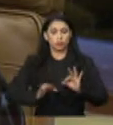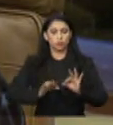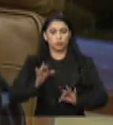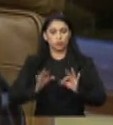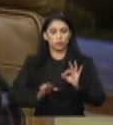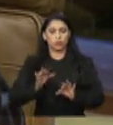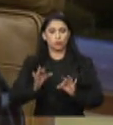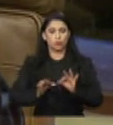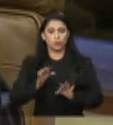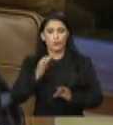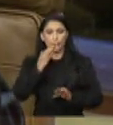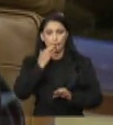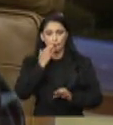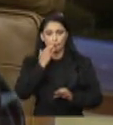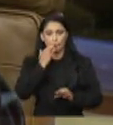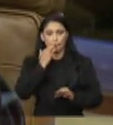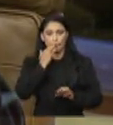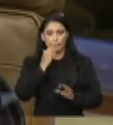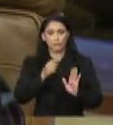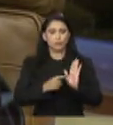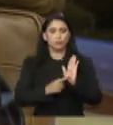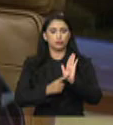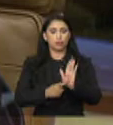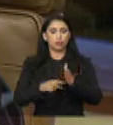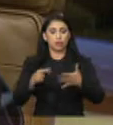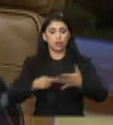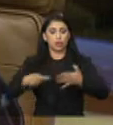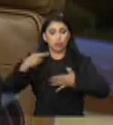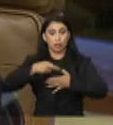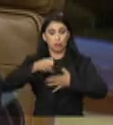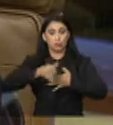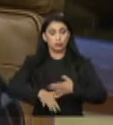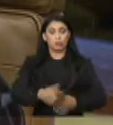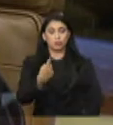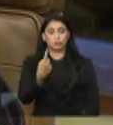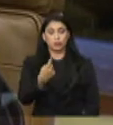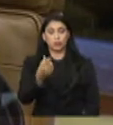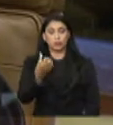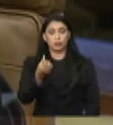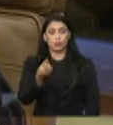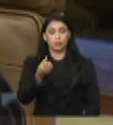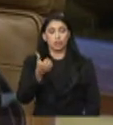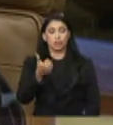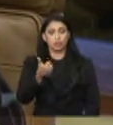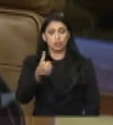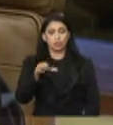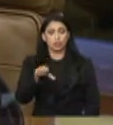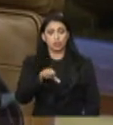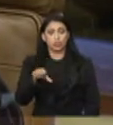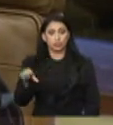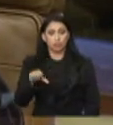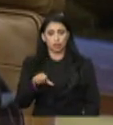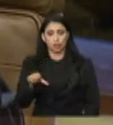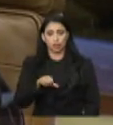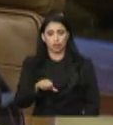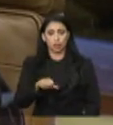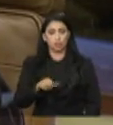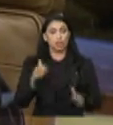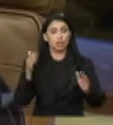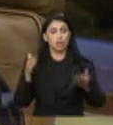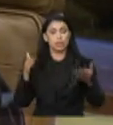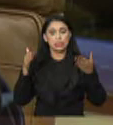aí nunciação que foi levado a repercussão geral no tema 1199 e o tema é um